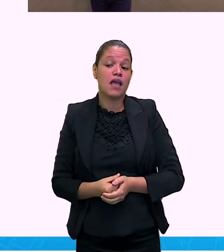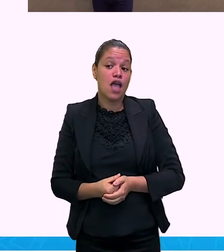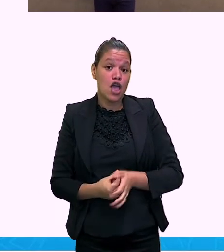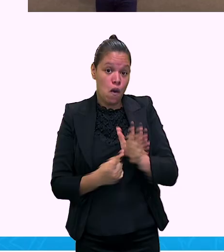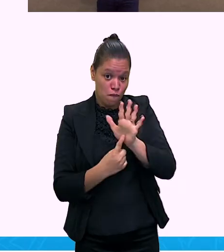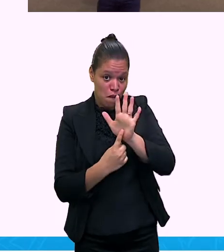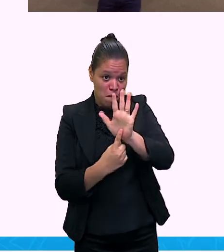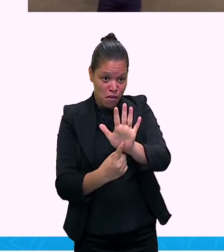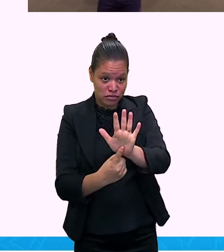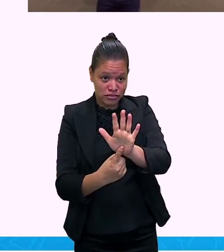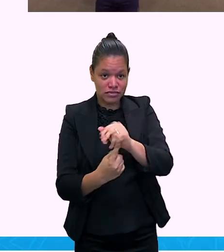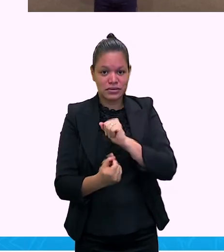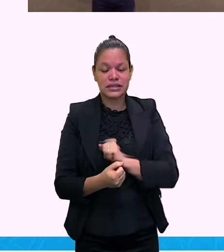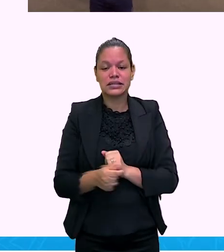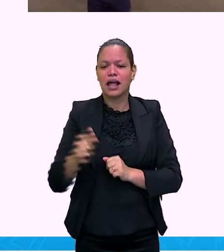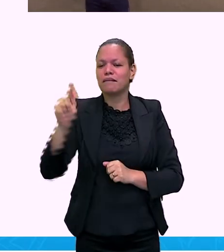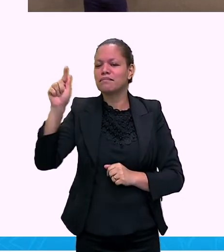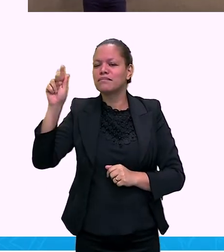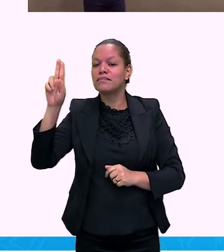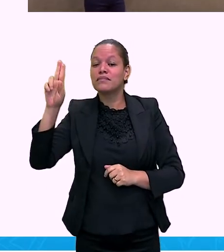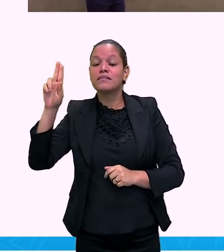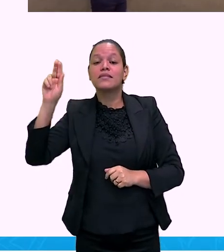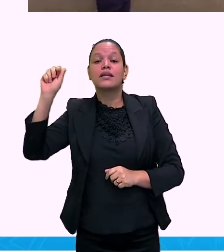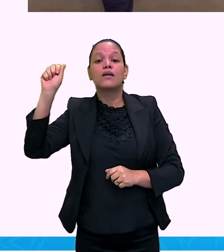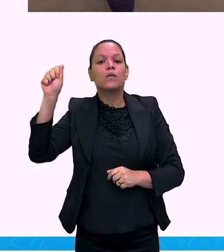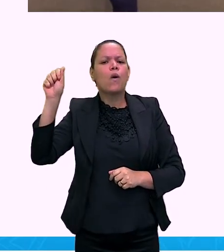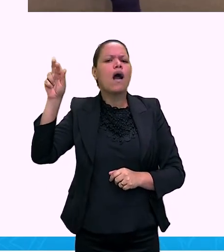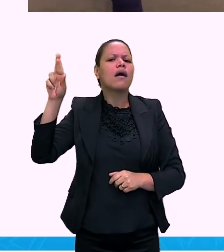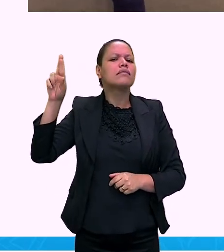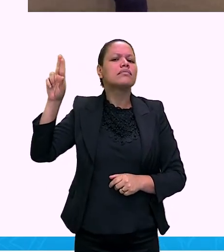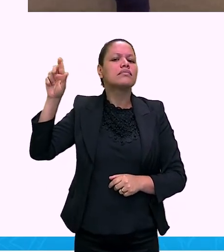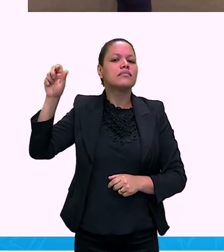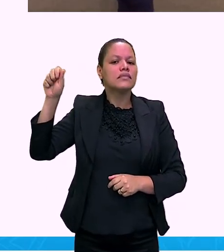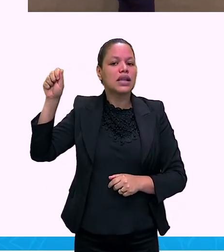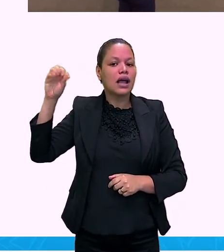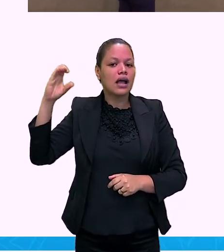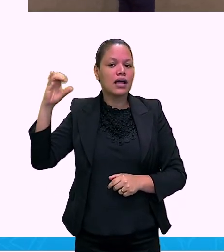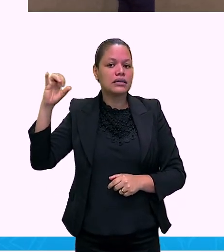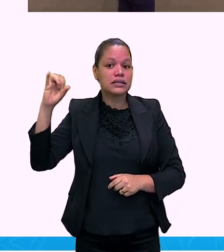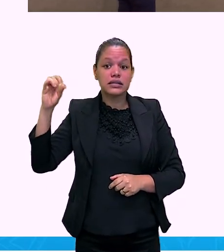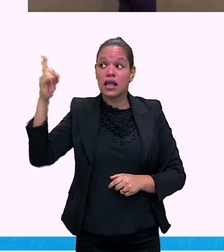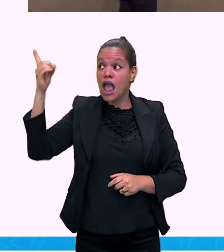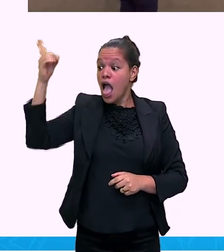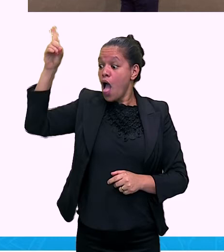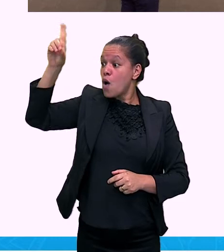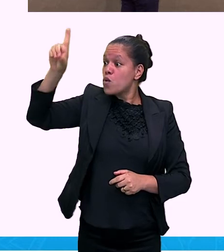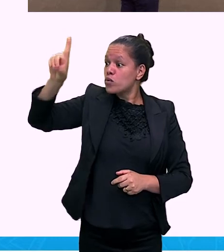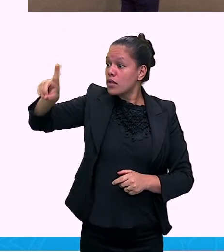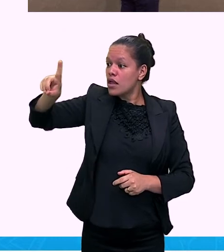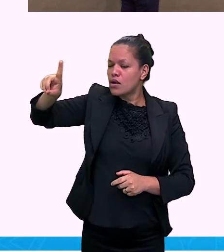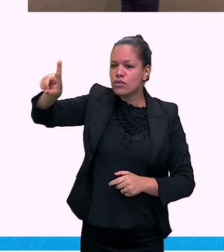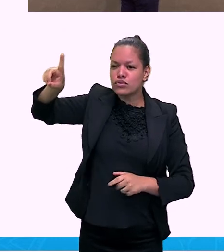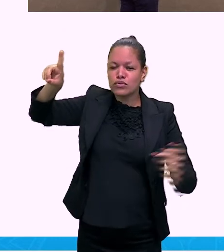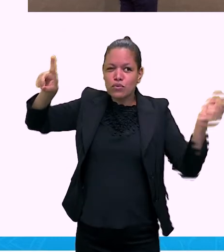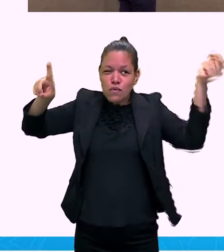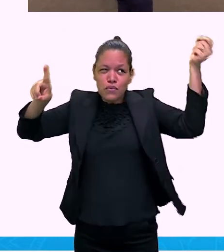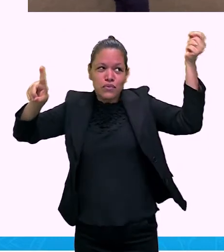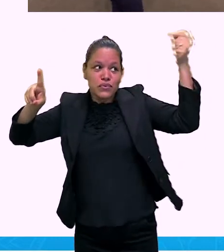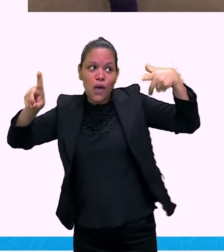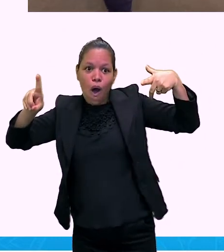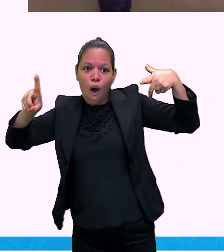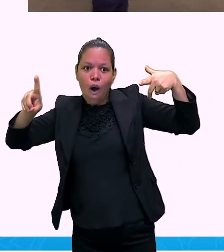vocês seria o Guaraci, ele era o deus do sol. Então, eles davam essa nomenclatura para o